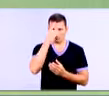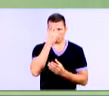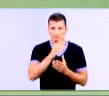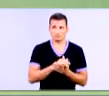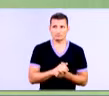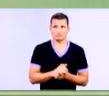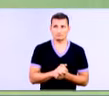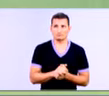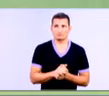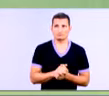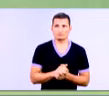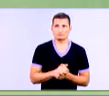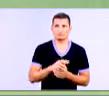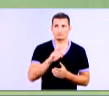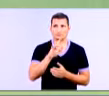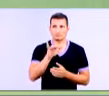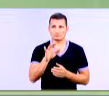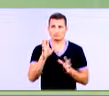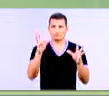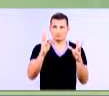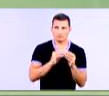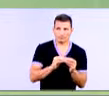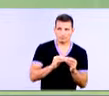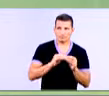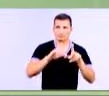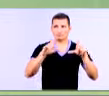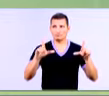vamos fechar e abrir aplicações existentes.